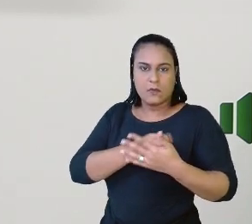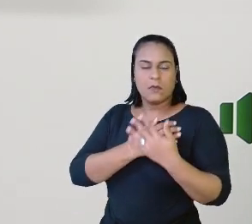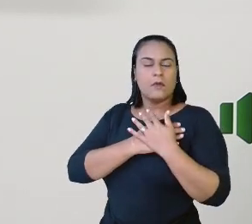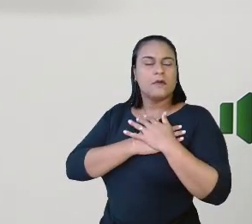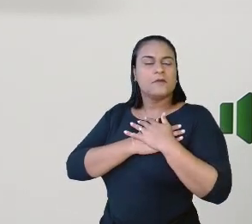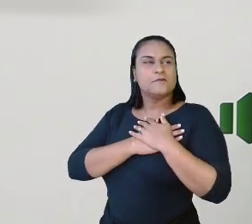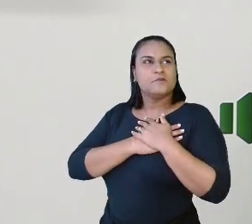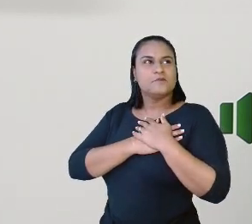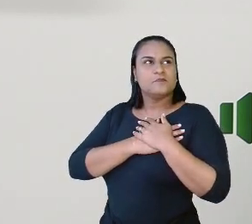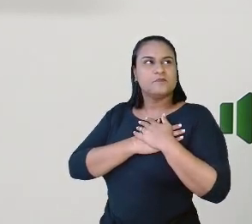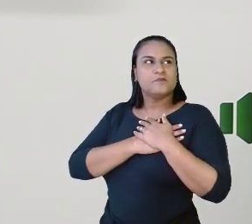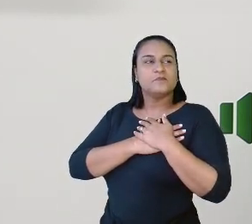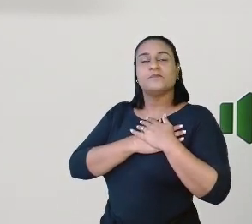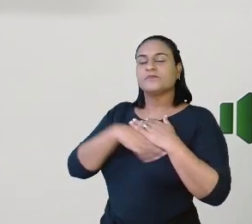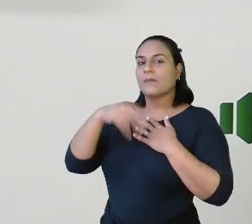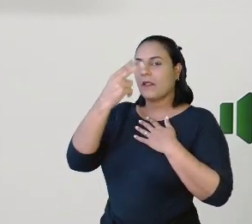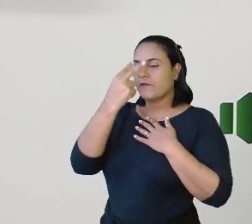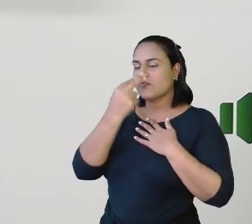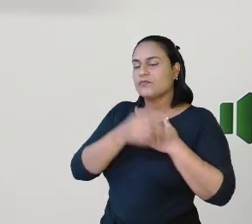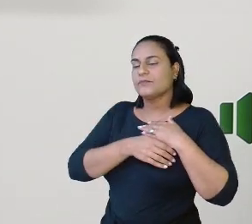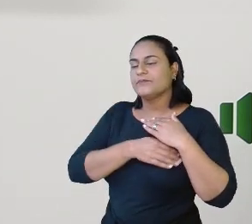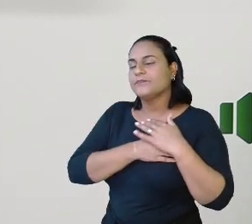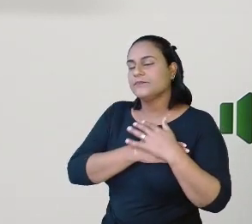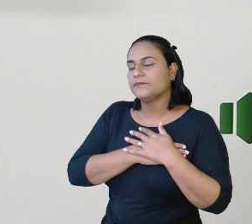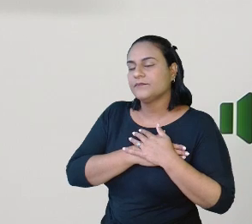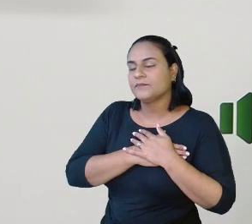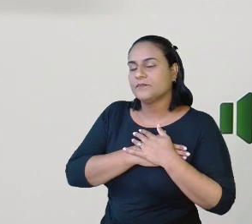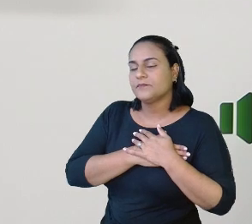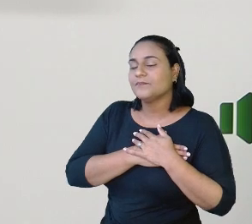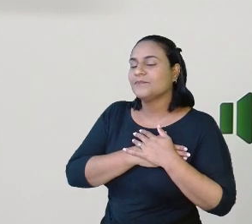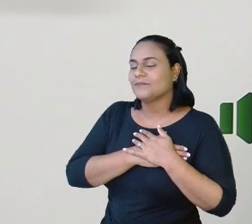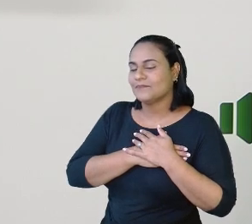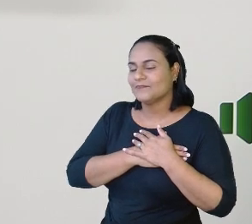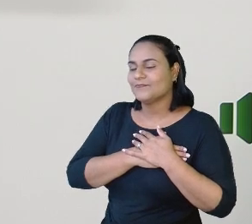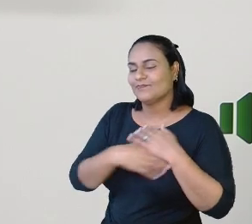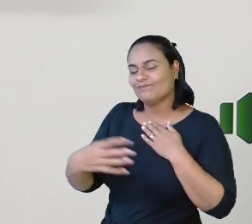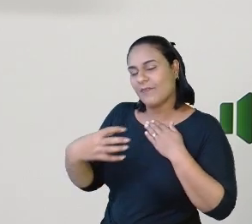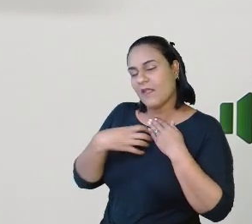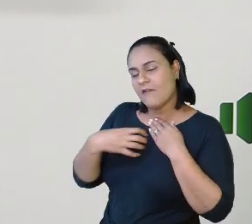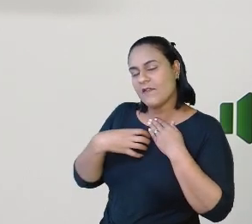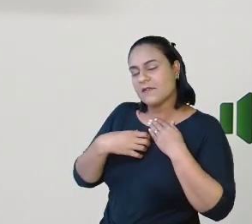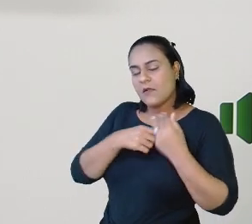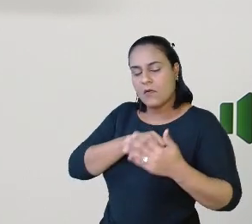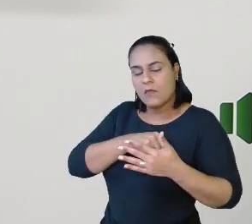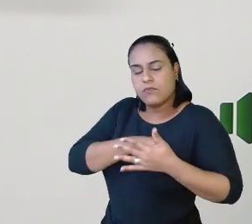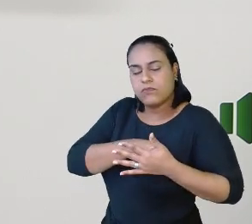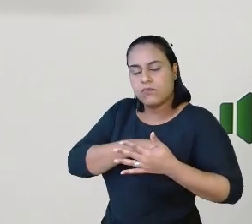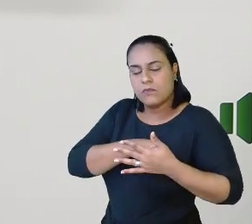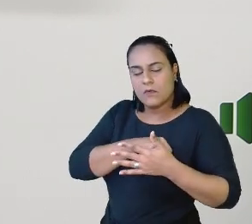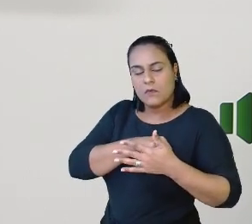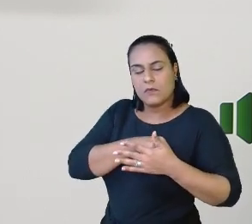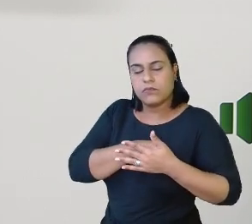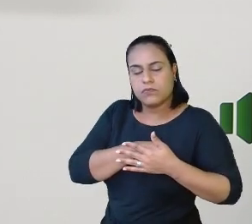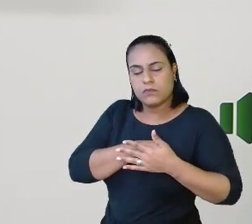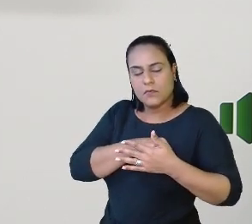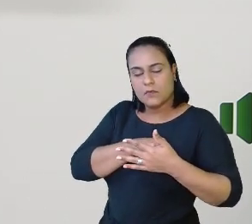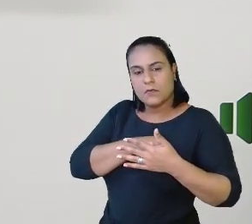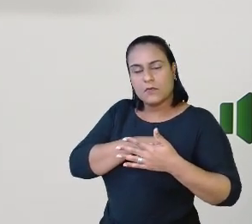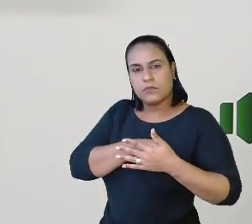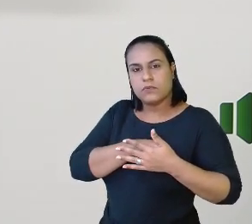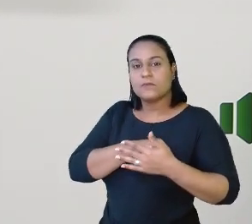ó, fecha os olhos e você vai sentir os batimentos do seu